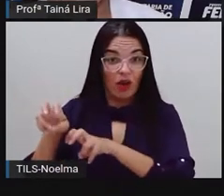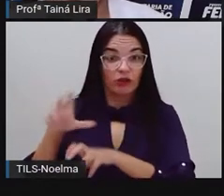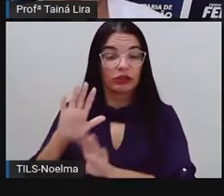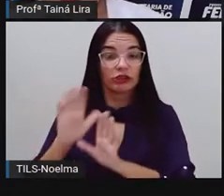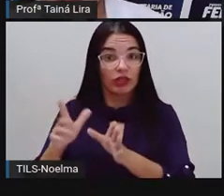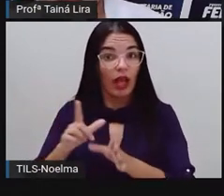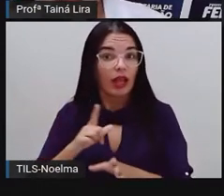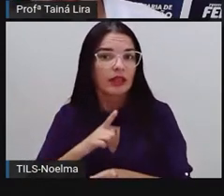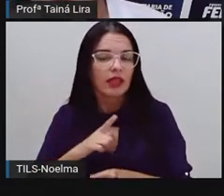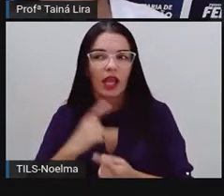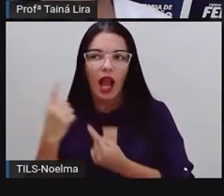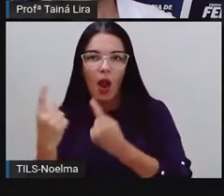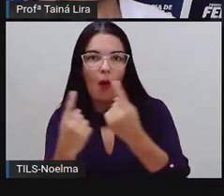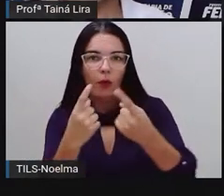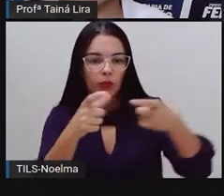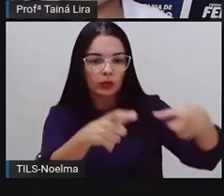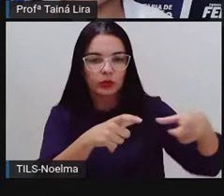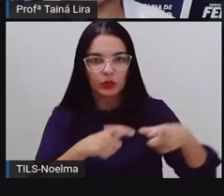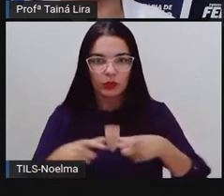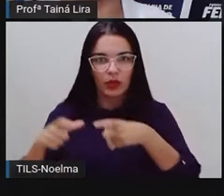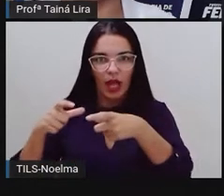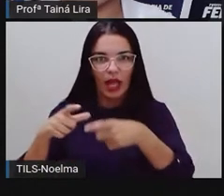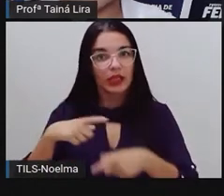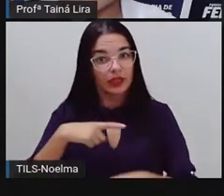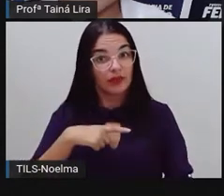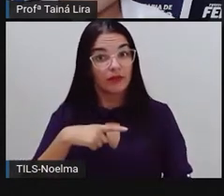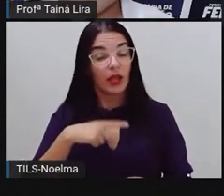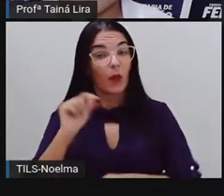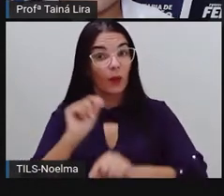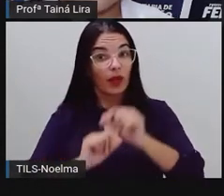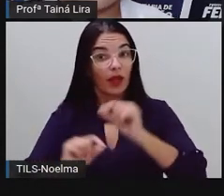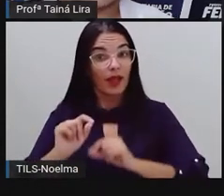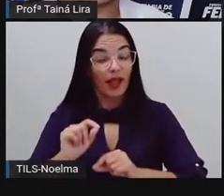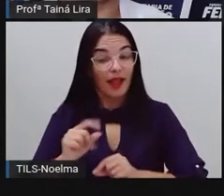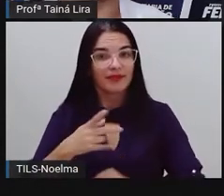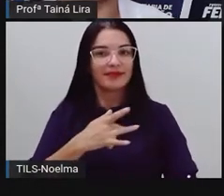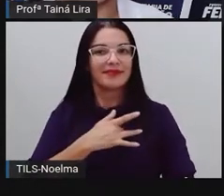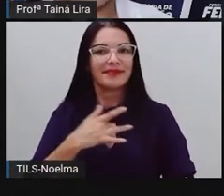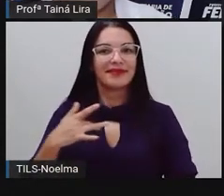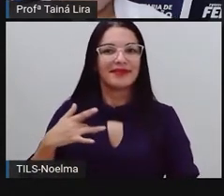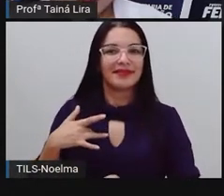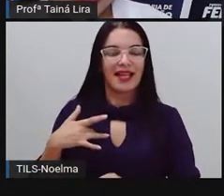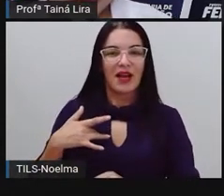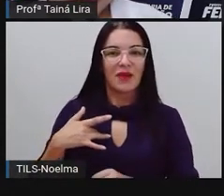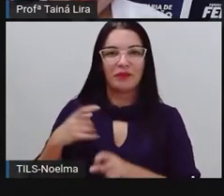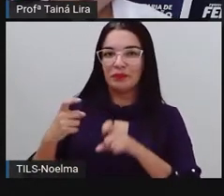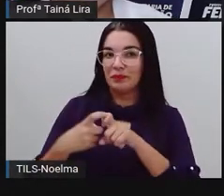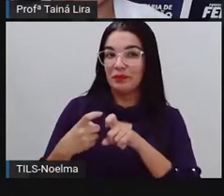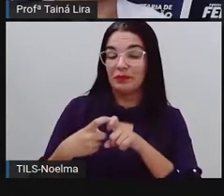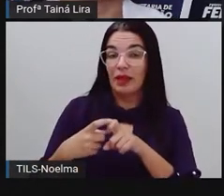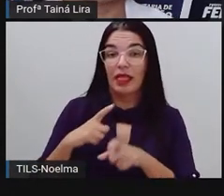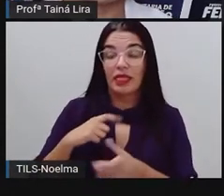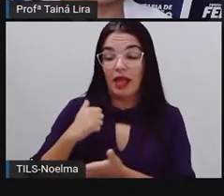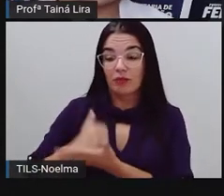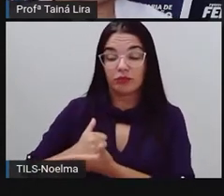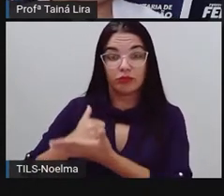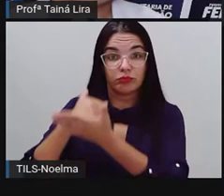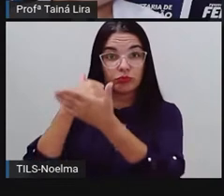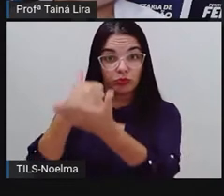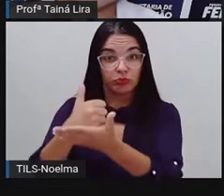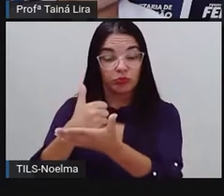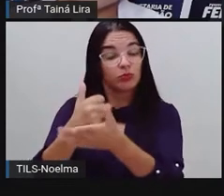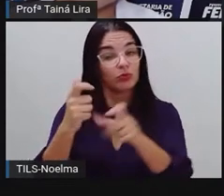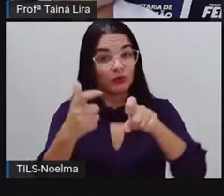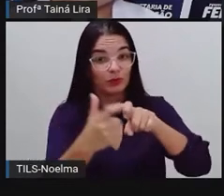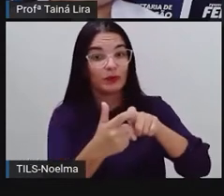localidades aí rurais que tem também né posto de saúde que tem auxílio médico e